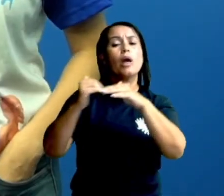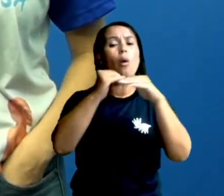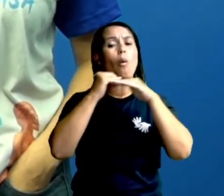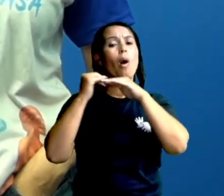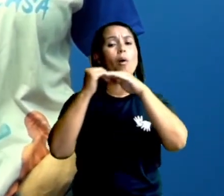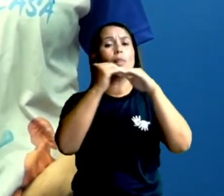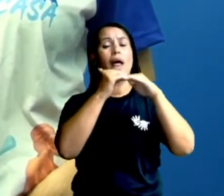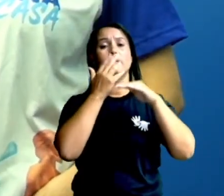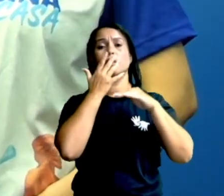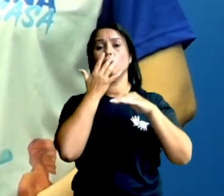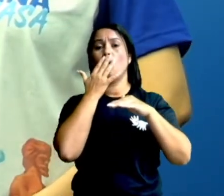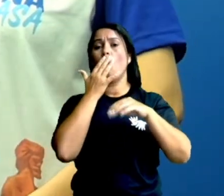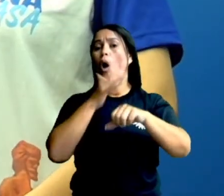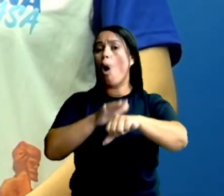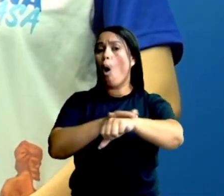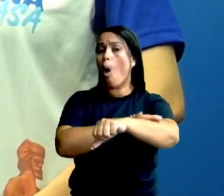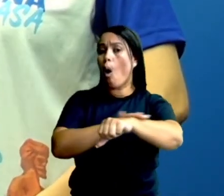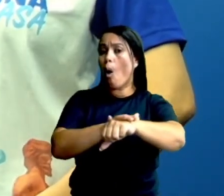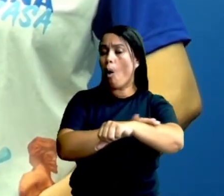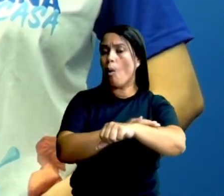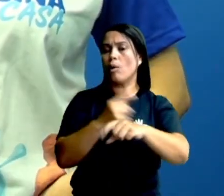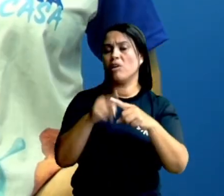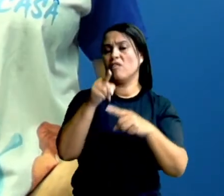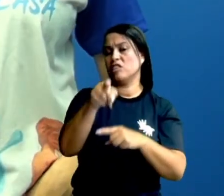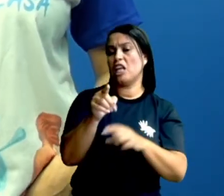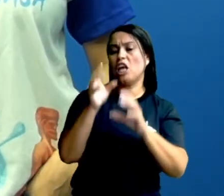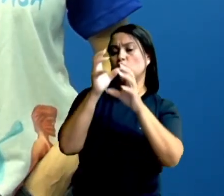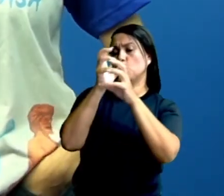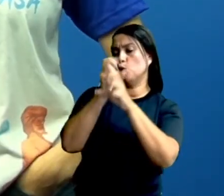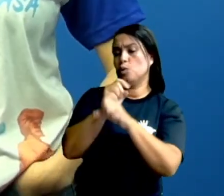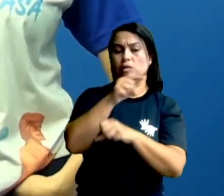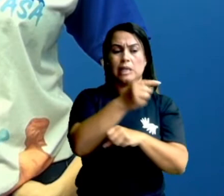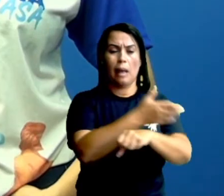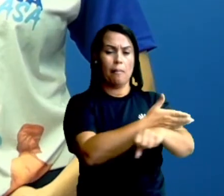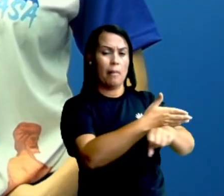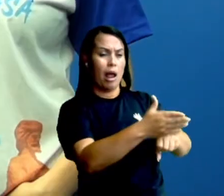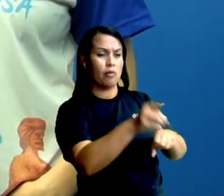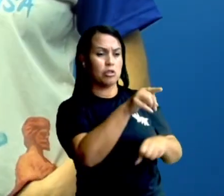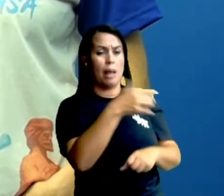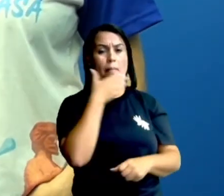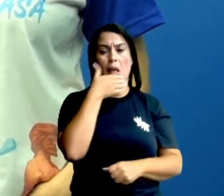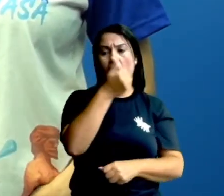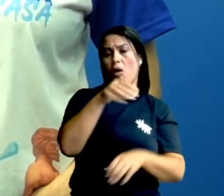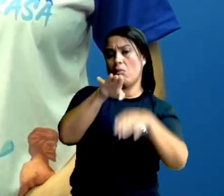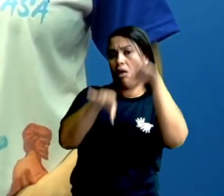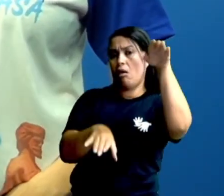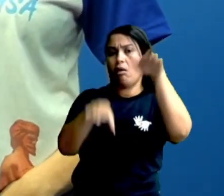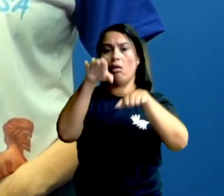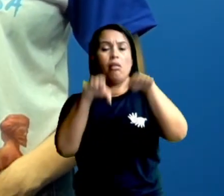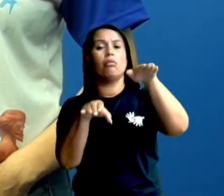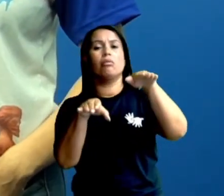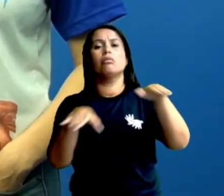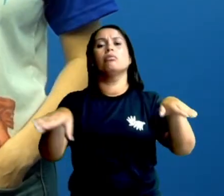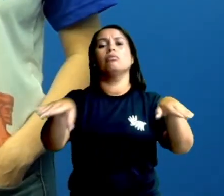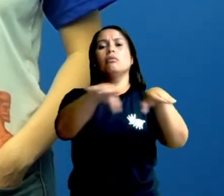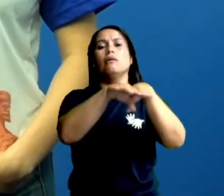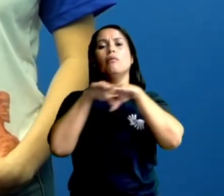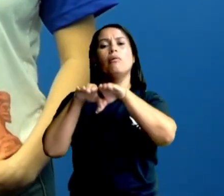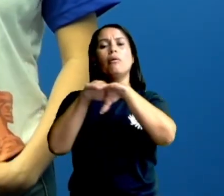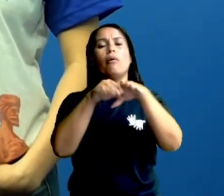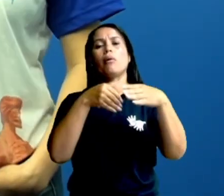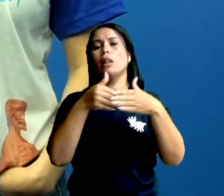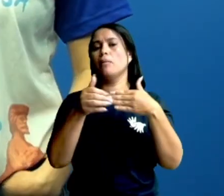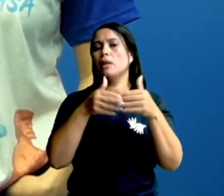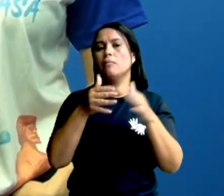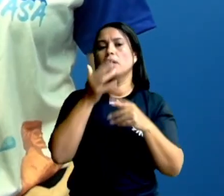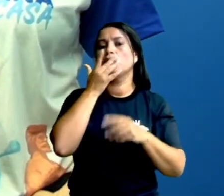cor. Não é porque você é escuro, que você é branco, que você é melhor ou pior, não. Todo mundo é igual,